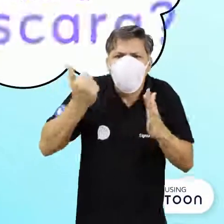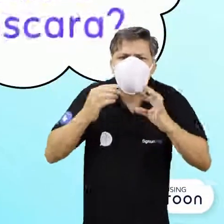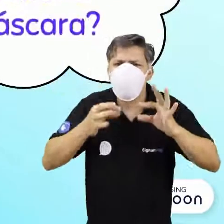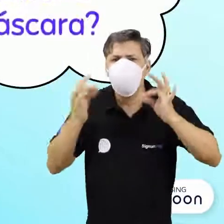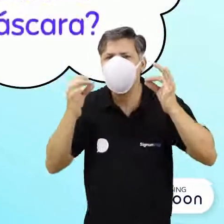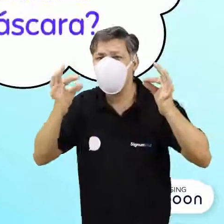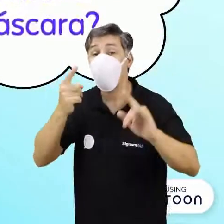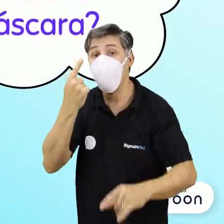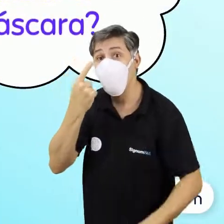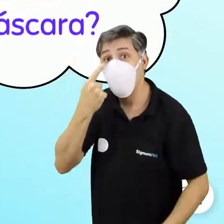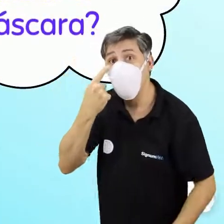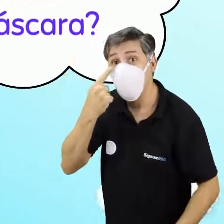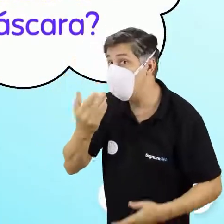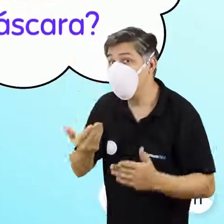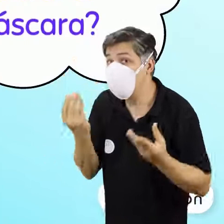Como devo retirar a máscara?